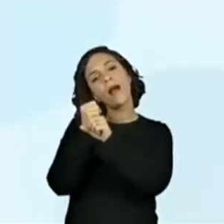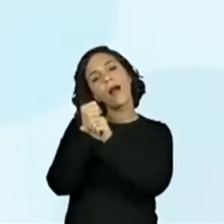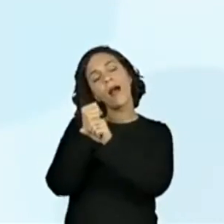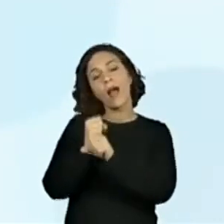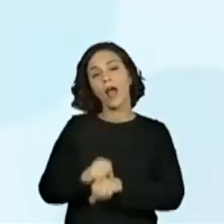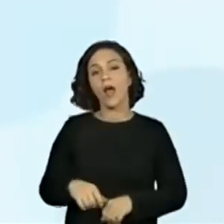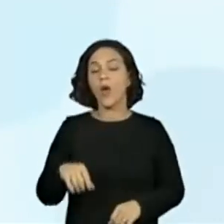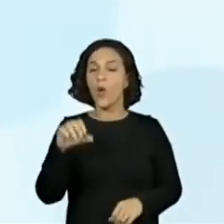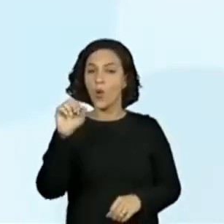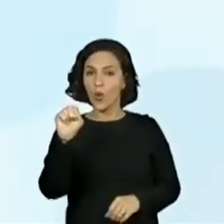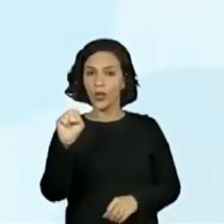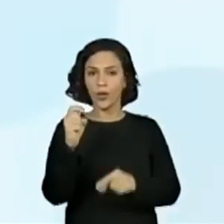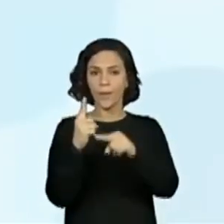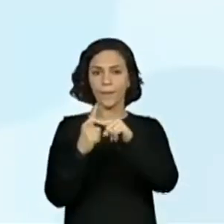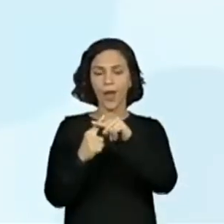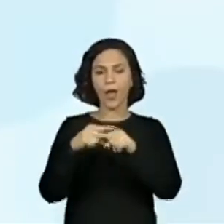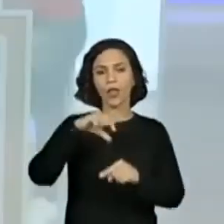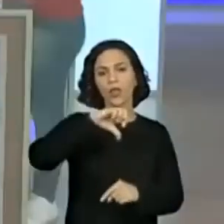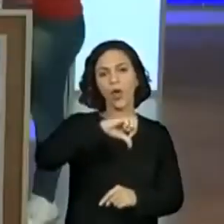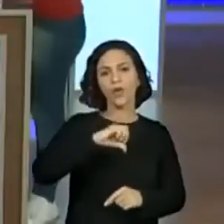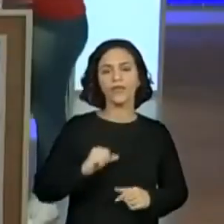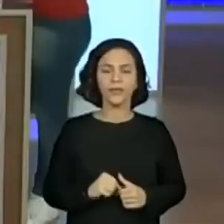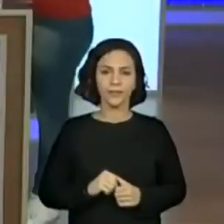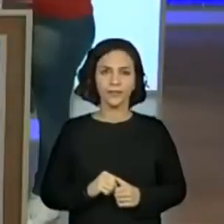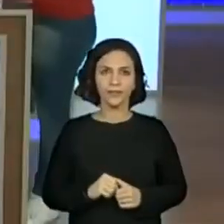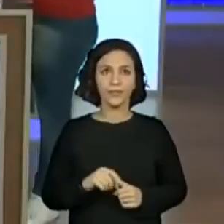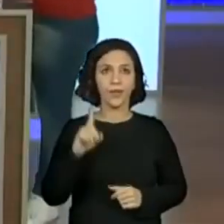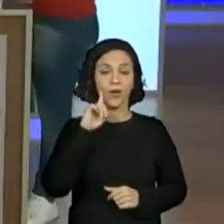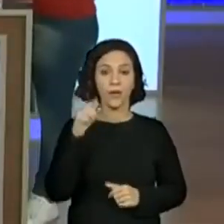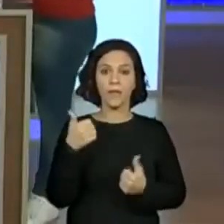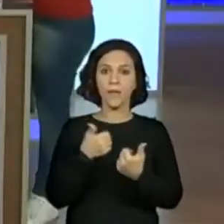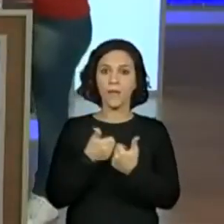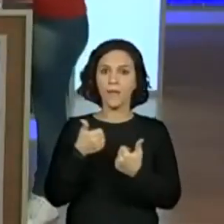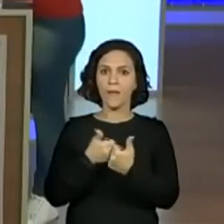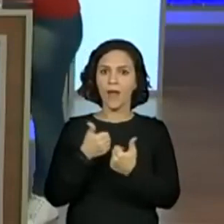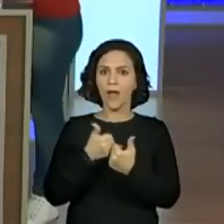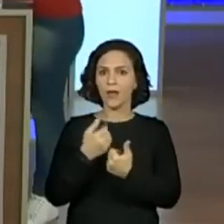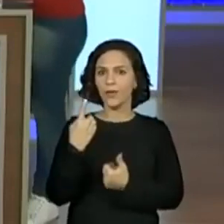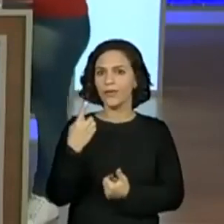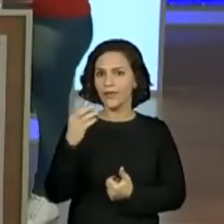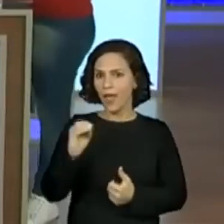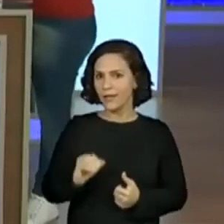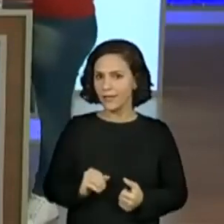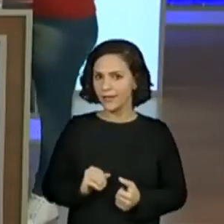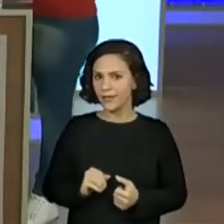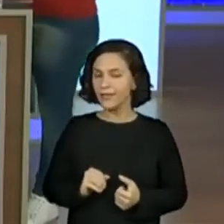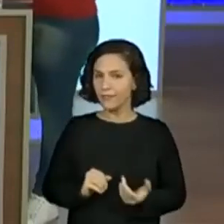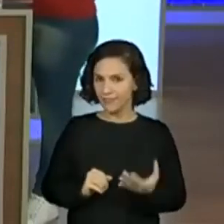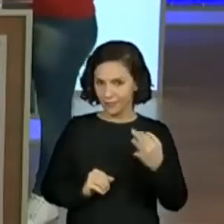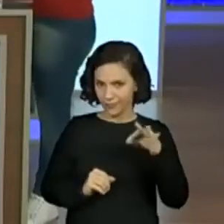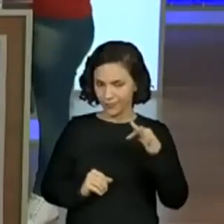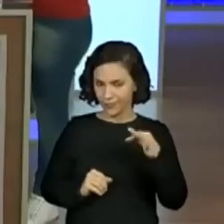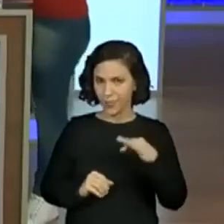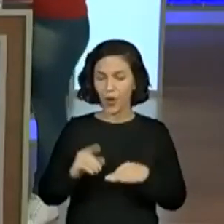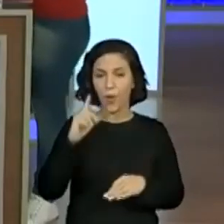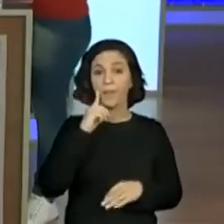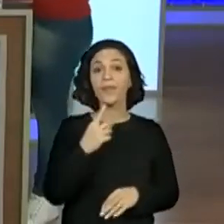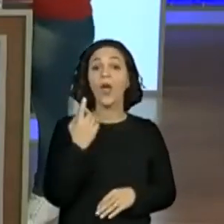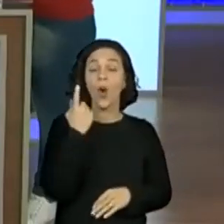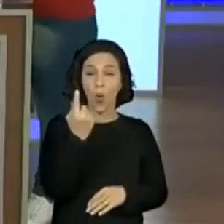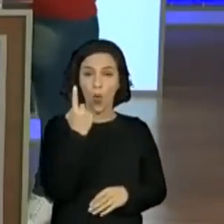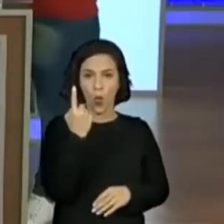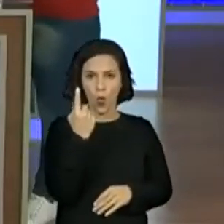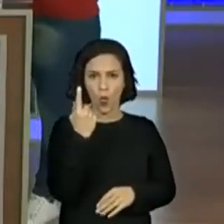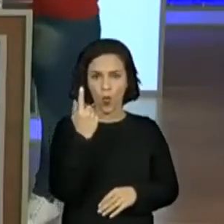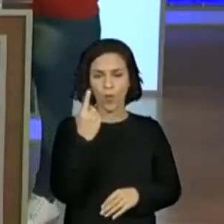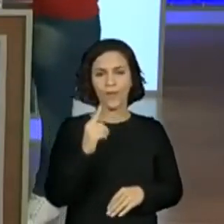Bom, tem um número aí que está bem pertinho da dezena, sim, não é? Que é o número 9. O número